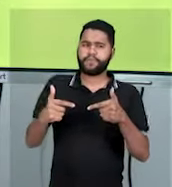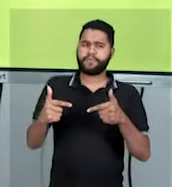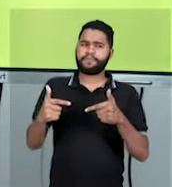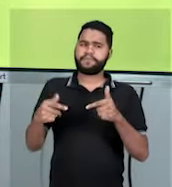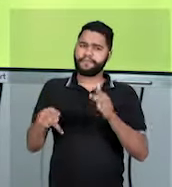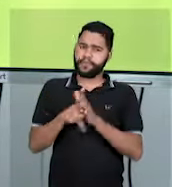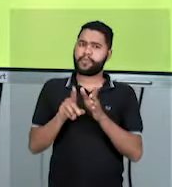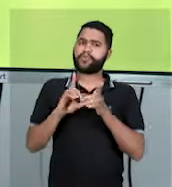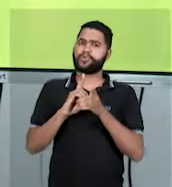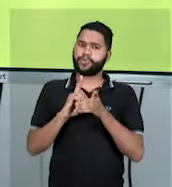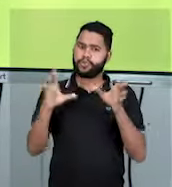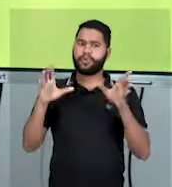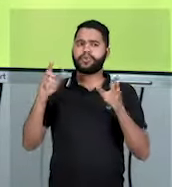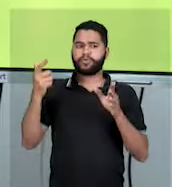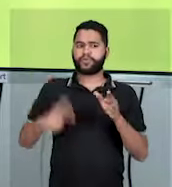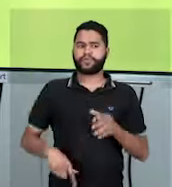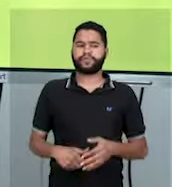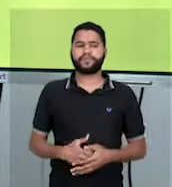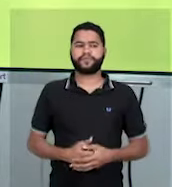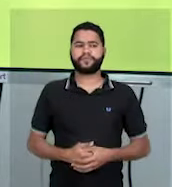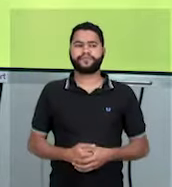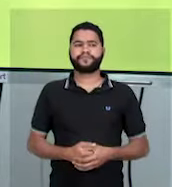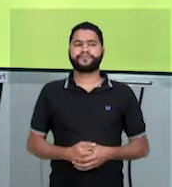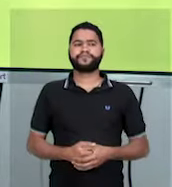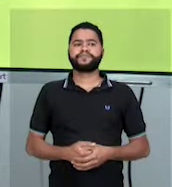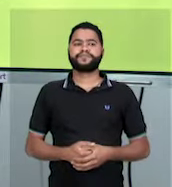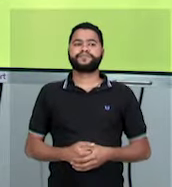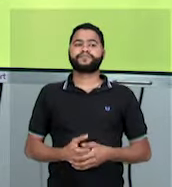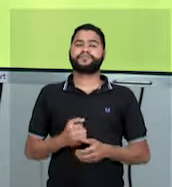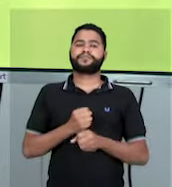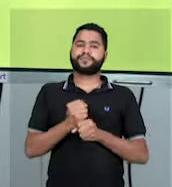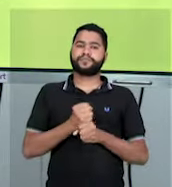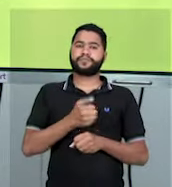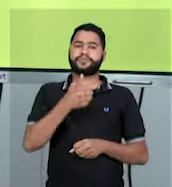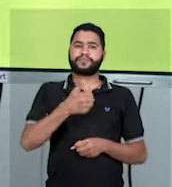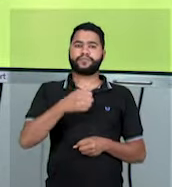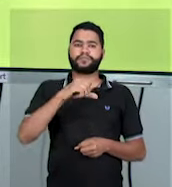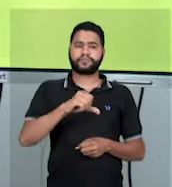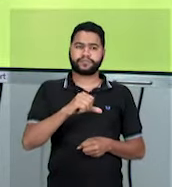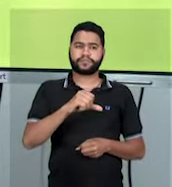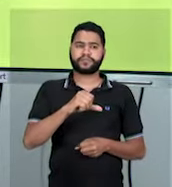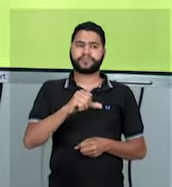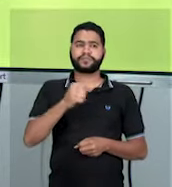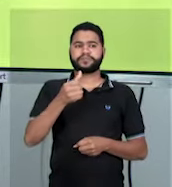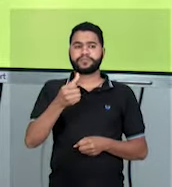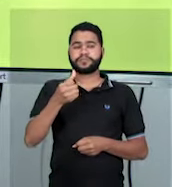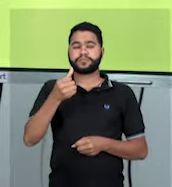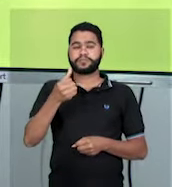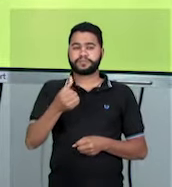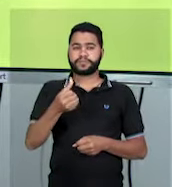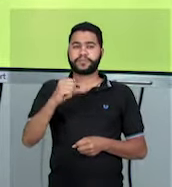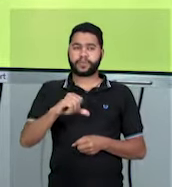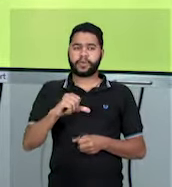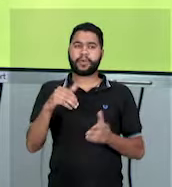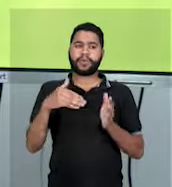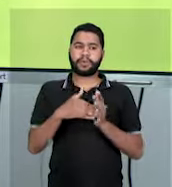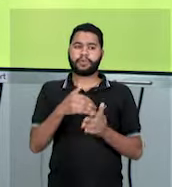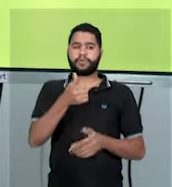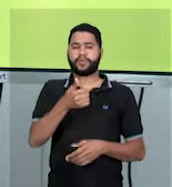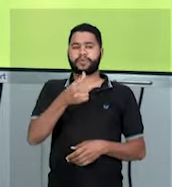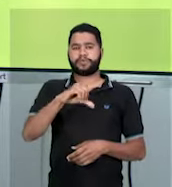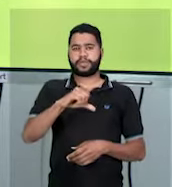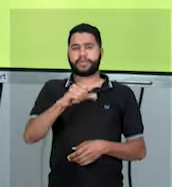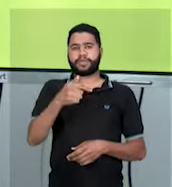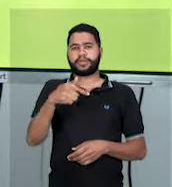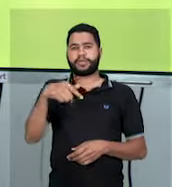da democracia no país. Durante o ano de 69 a 74, você vai ter, então, o governo do general